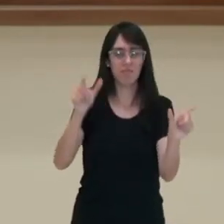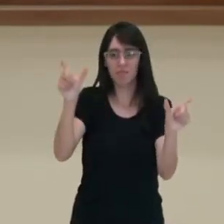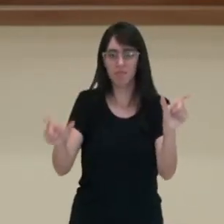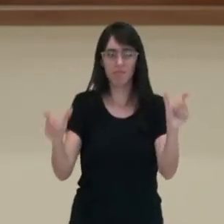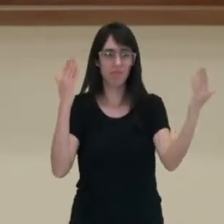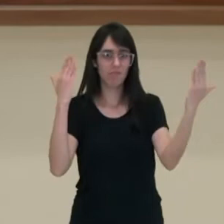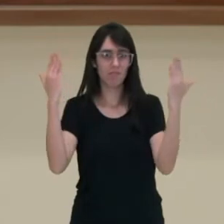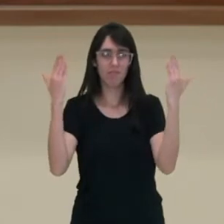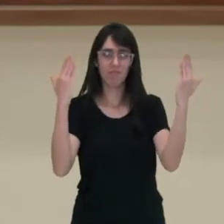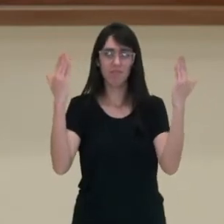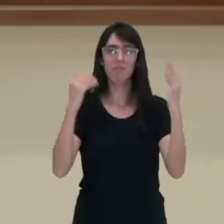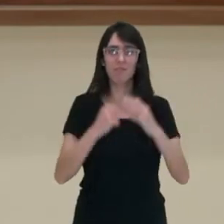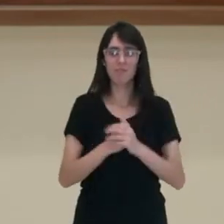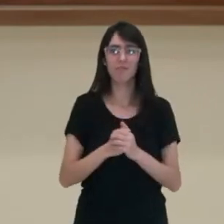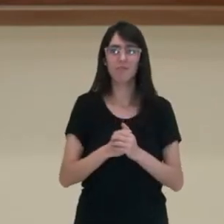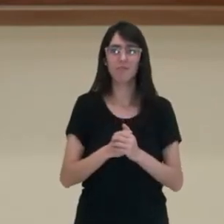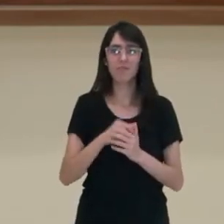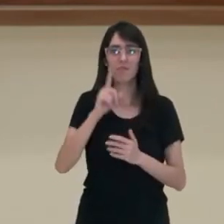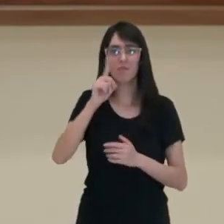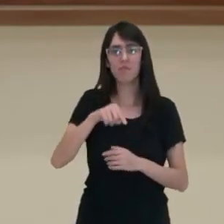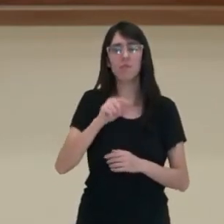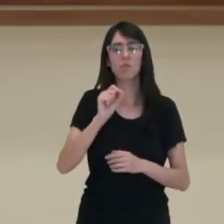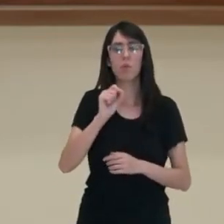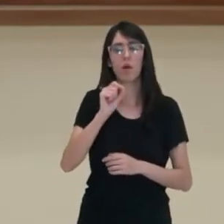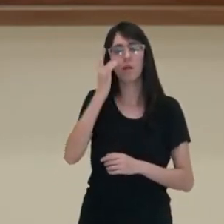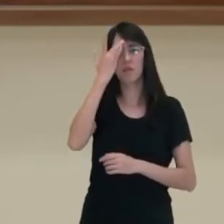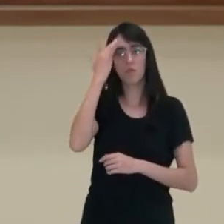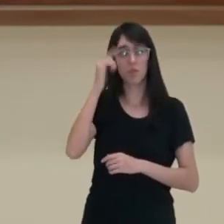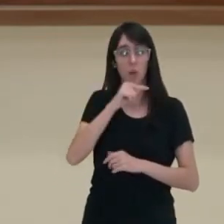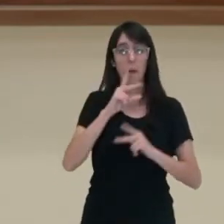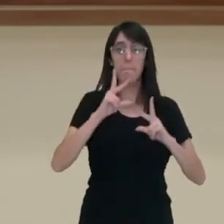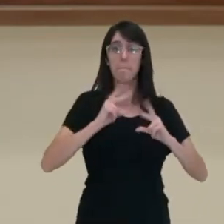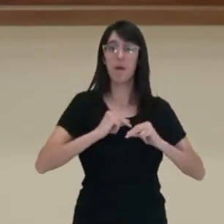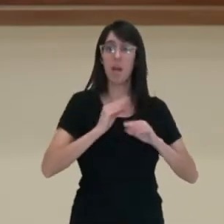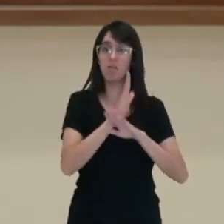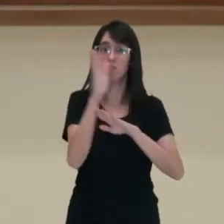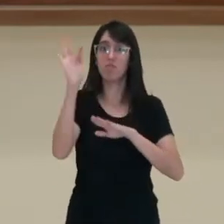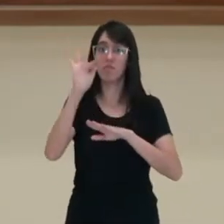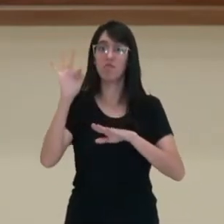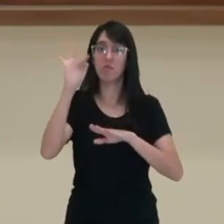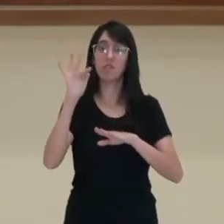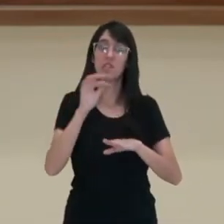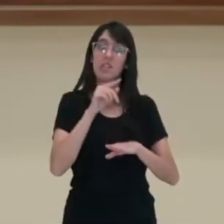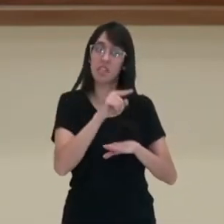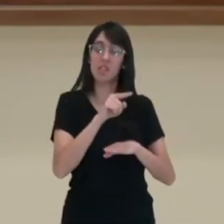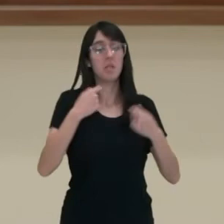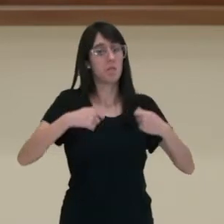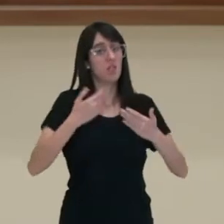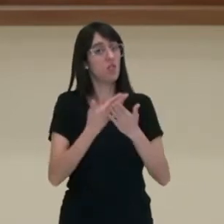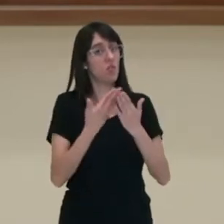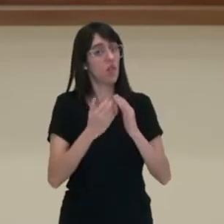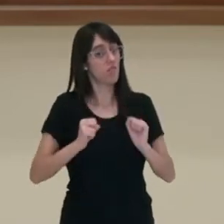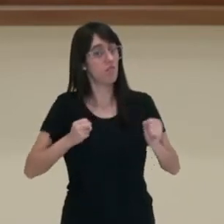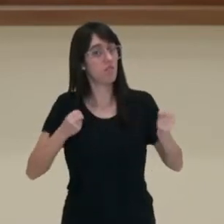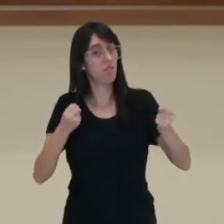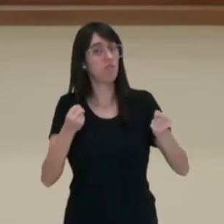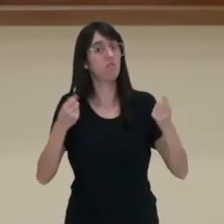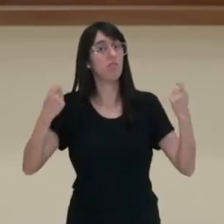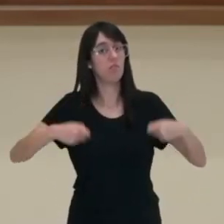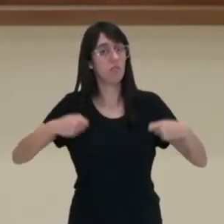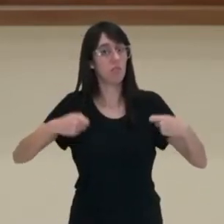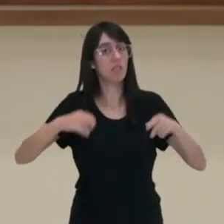quem mereceria determinado cargo ou vaga é apenas aquele que chega a acessar